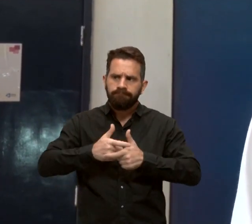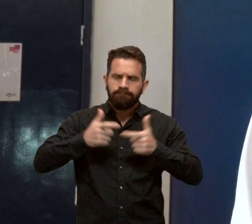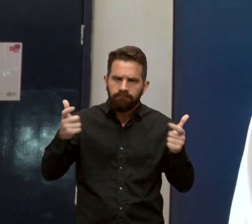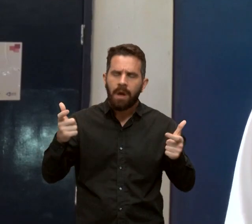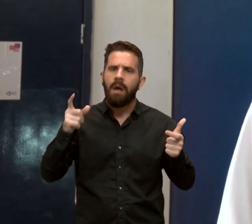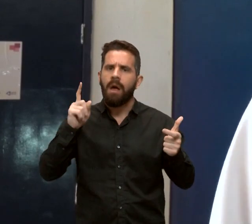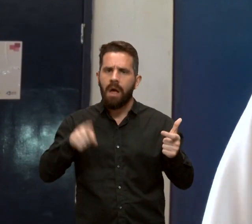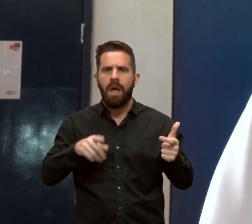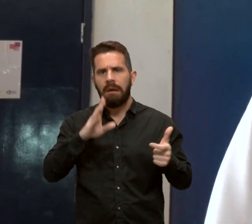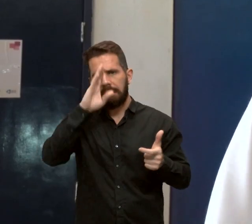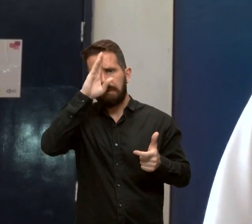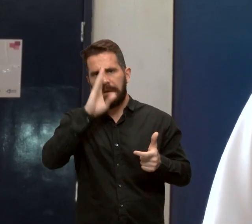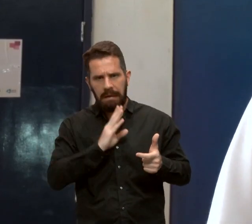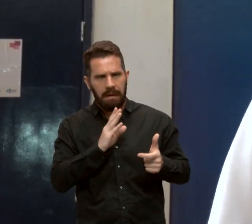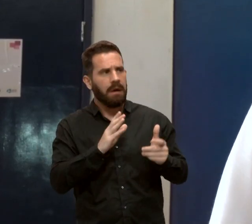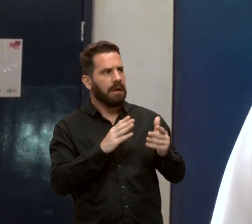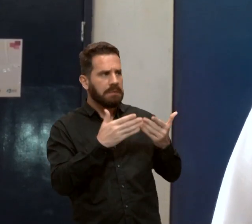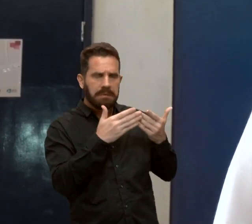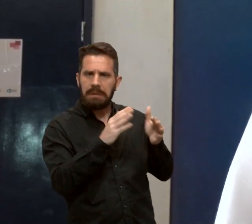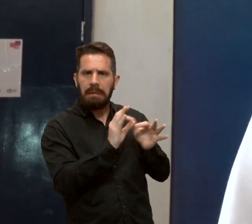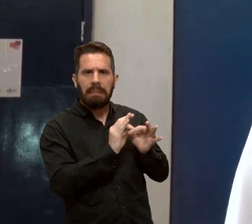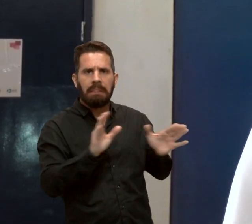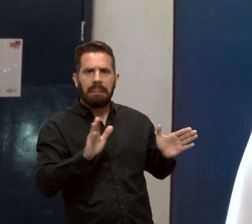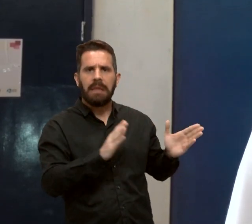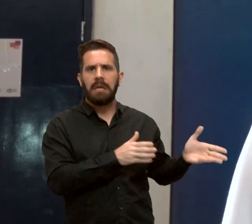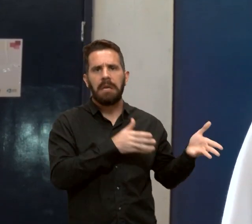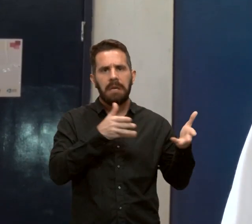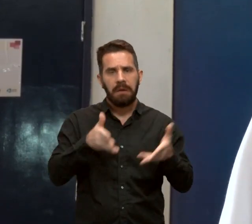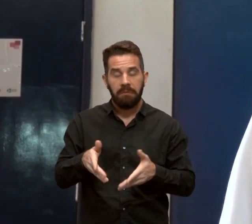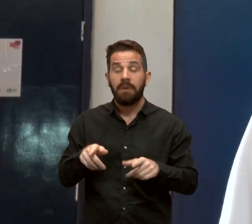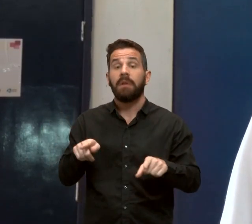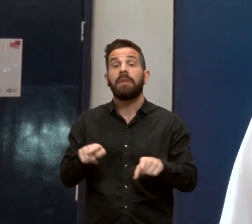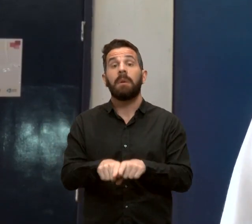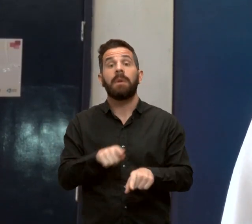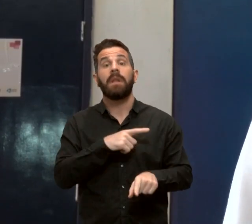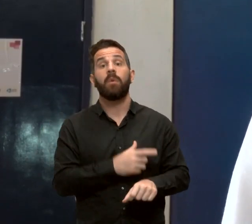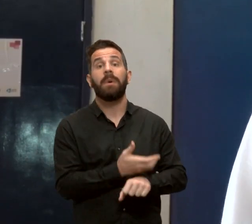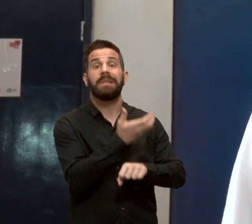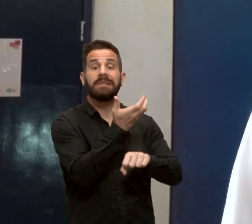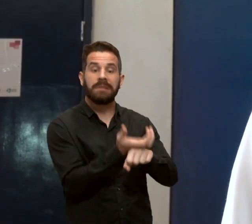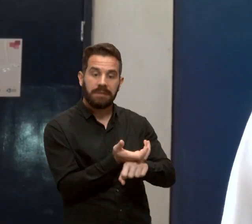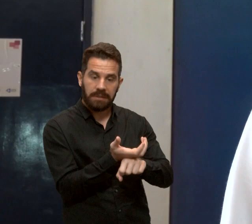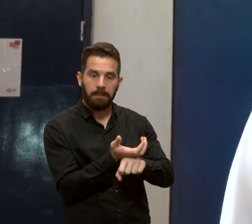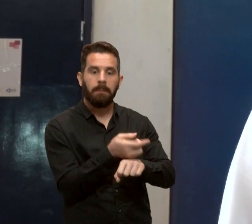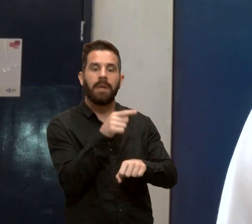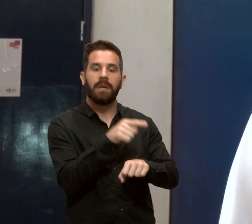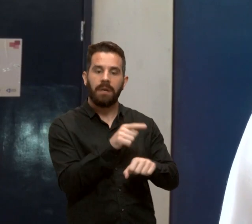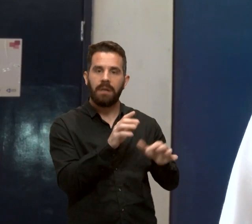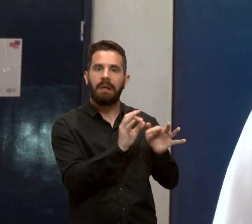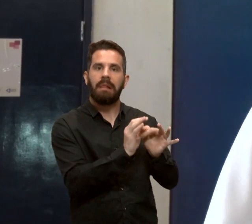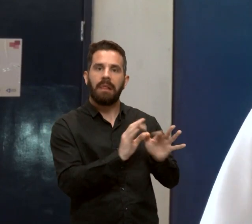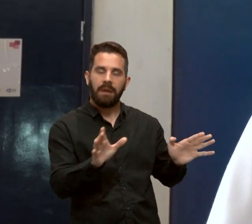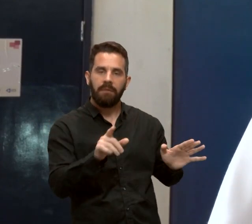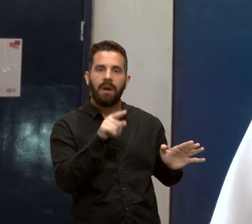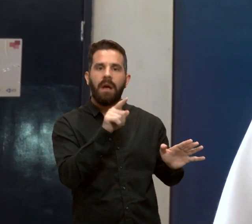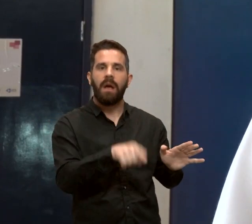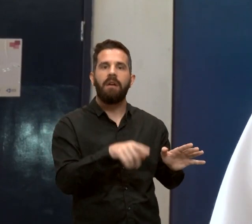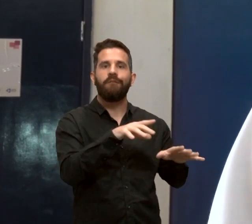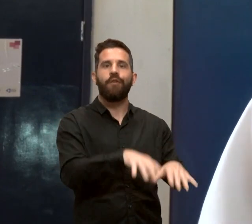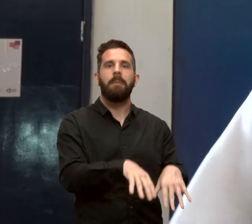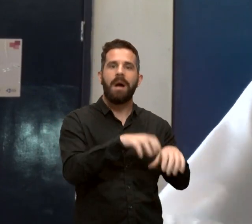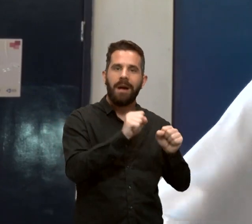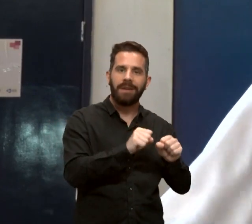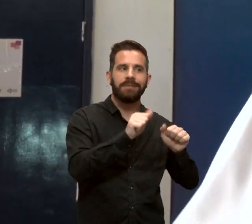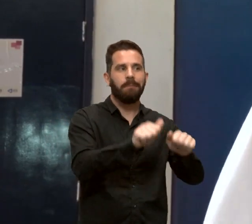à comunidade, e nós também oferecemos uma disciplina no Núcleo Livre chamada Formação de Plateia em Música, onde nós